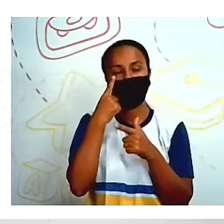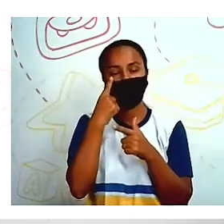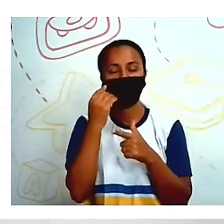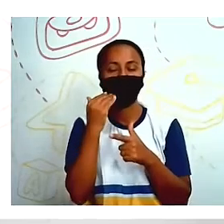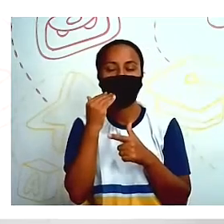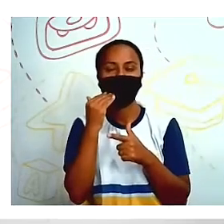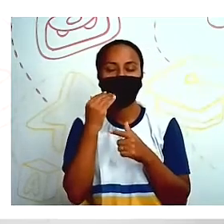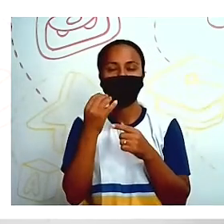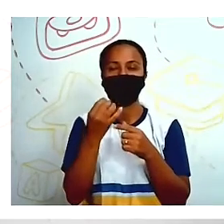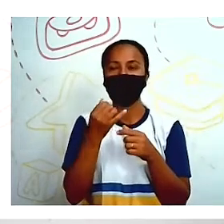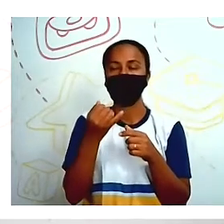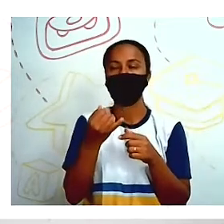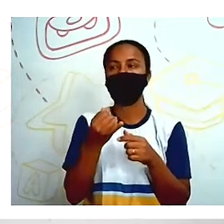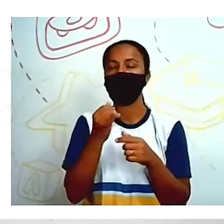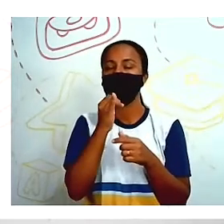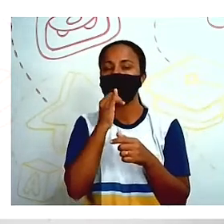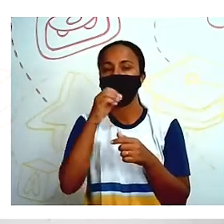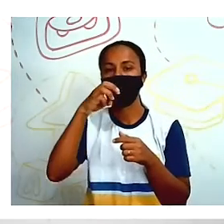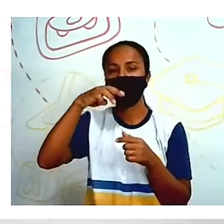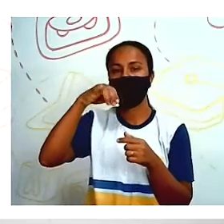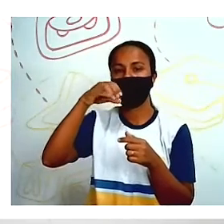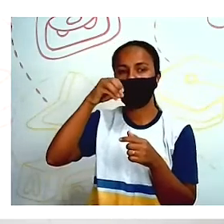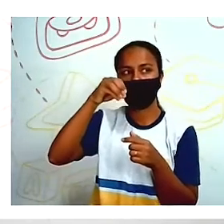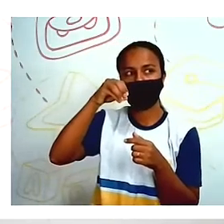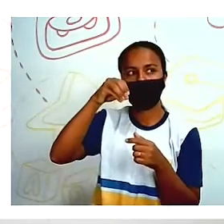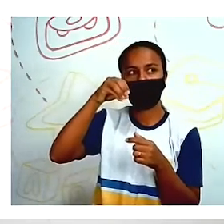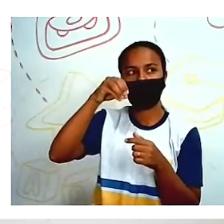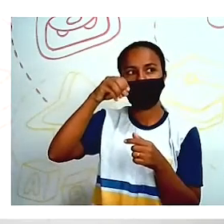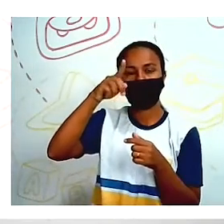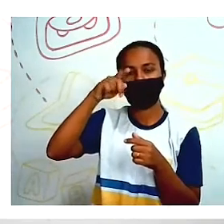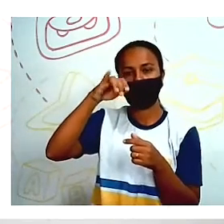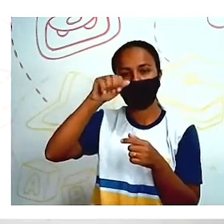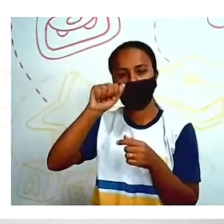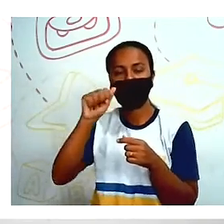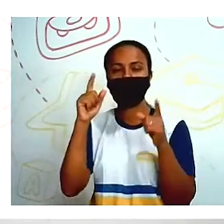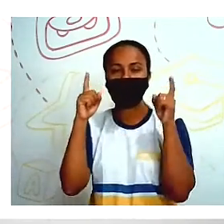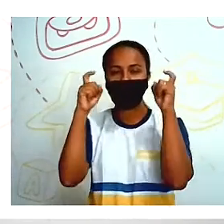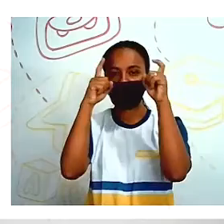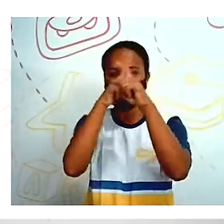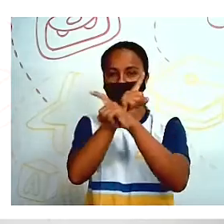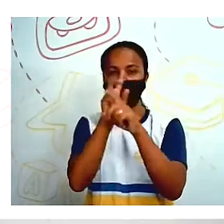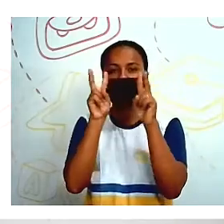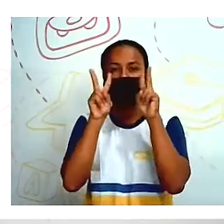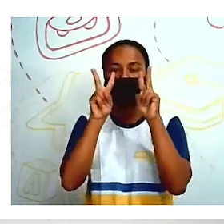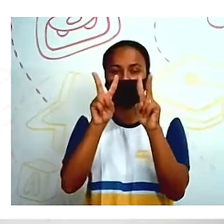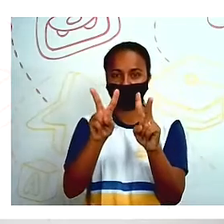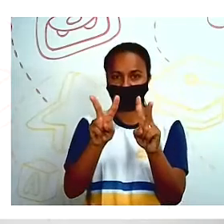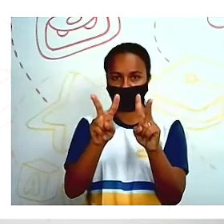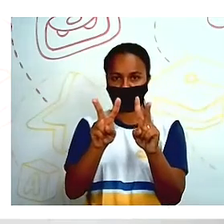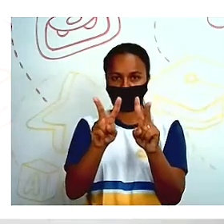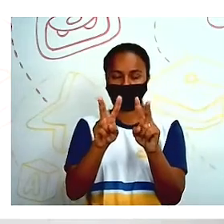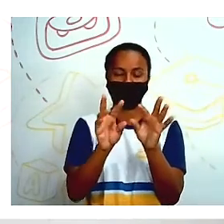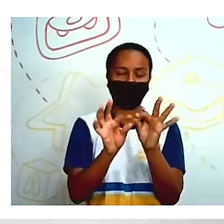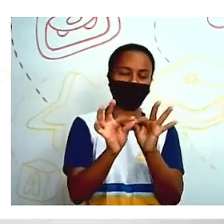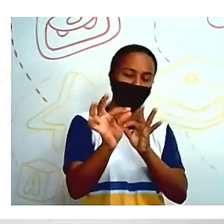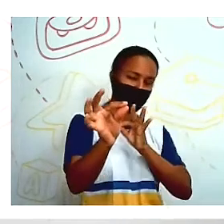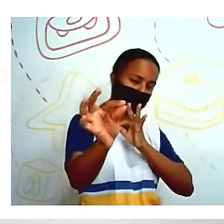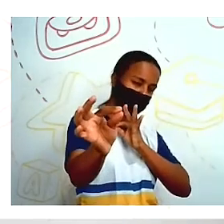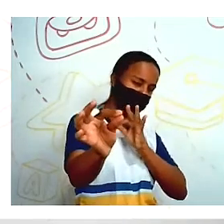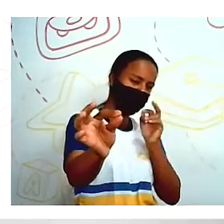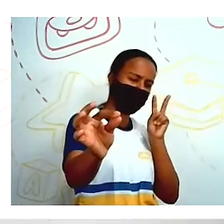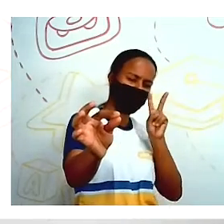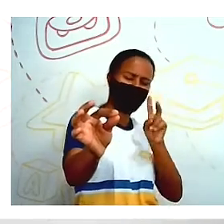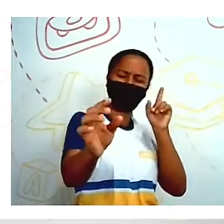né? Como, por exemplo, a miopia. O que é a miopia? É quando a gente tem dificuldade de enxergar objetos a longa distância,